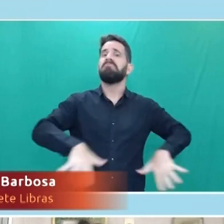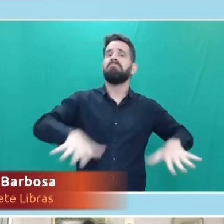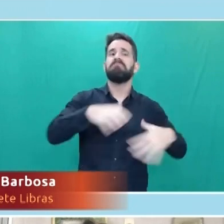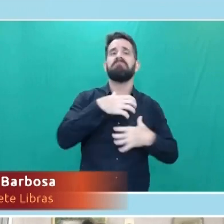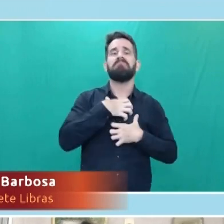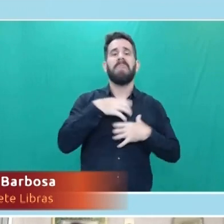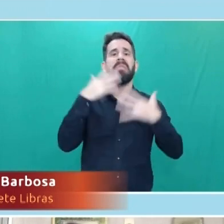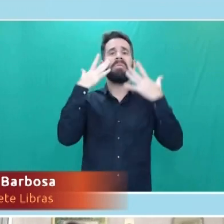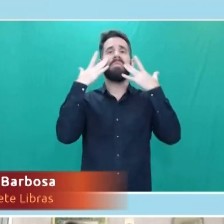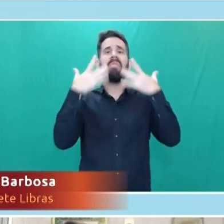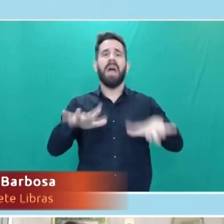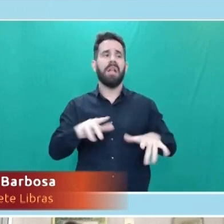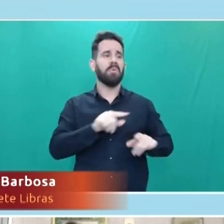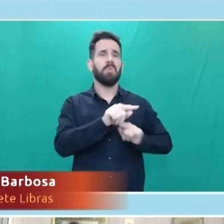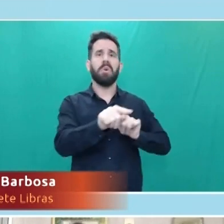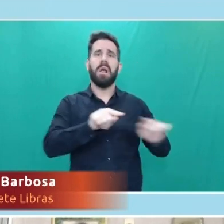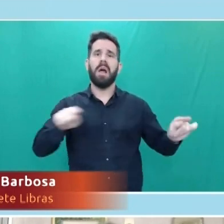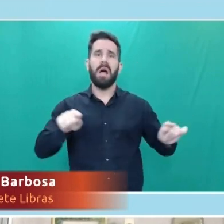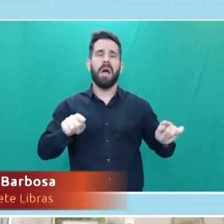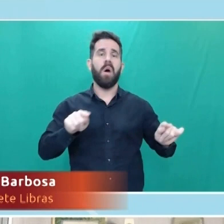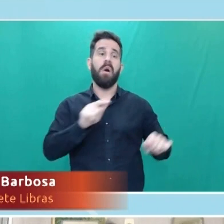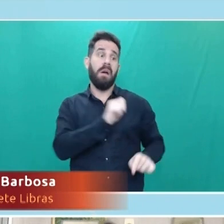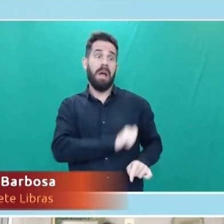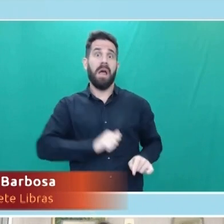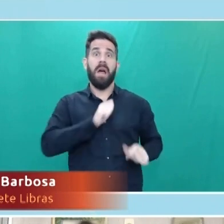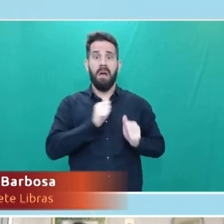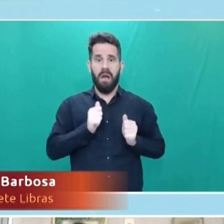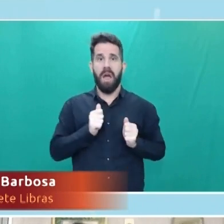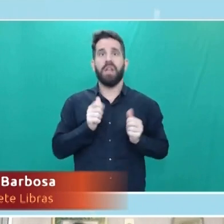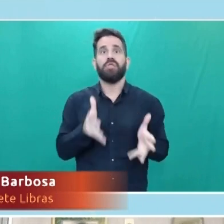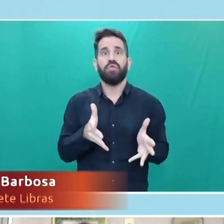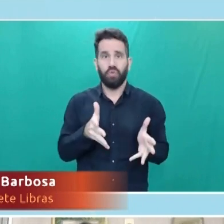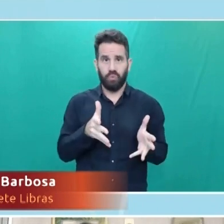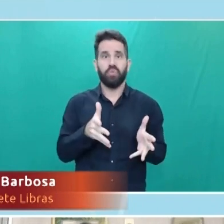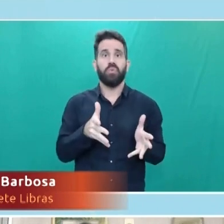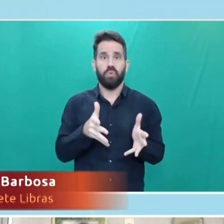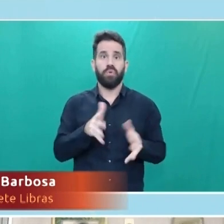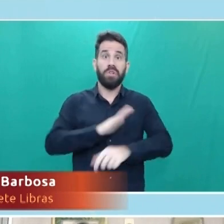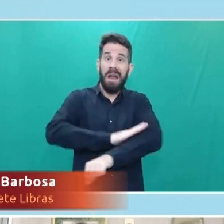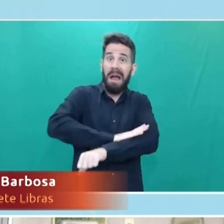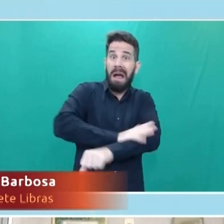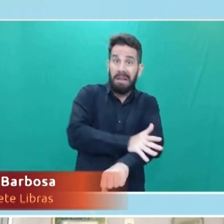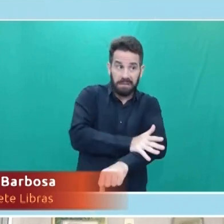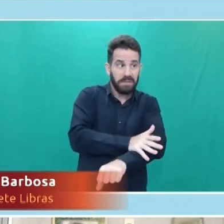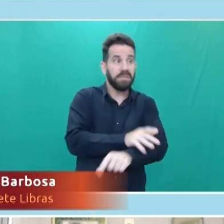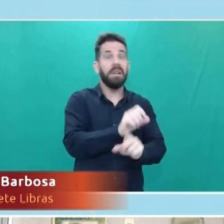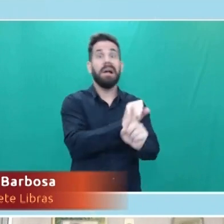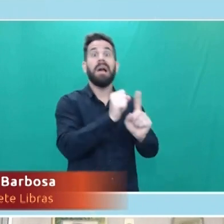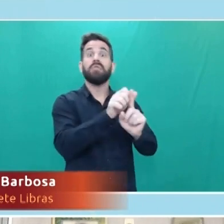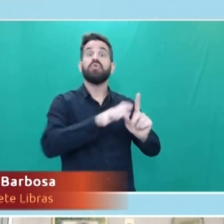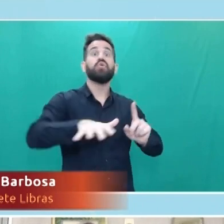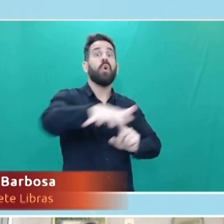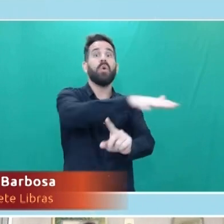nas atitudes racistas que faz com que a sociedade tenha esse